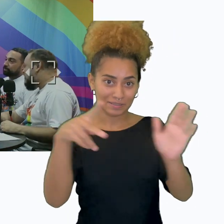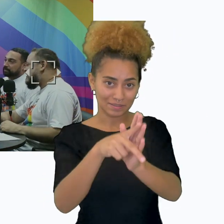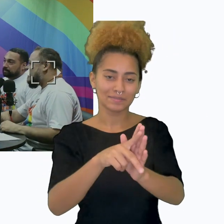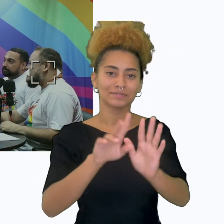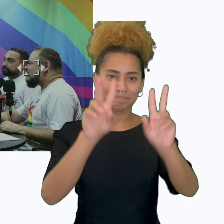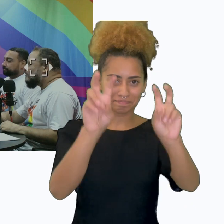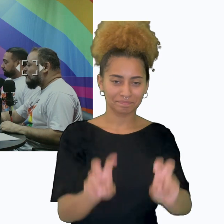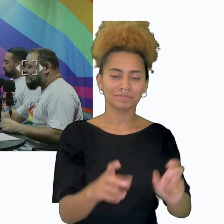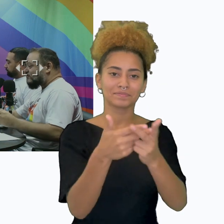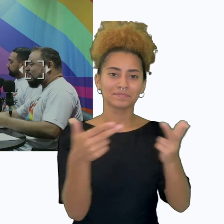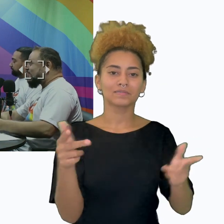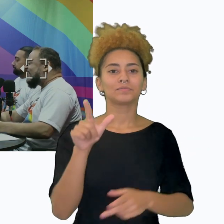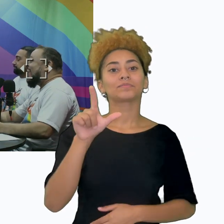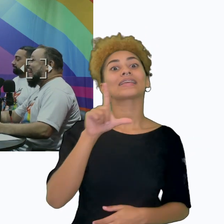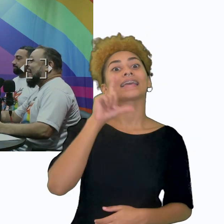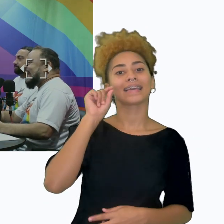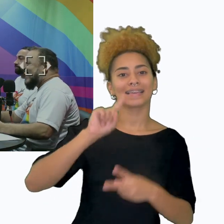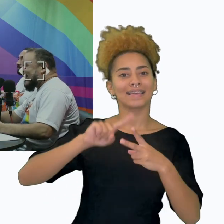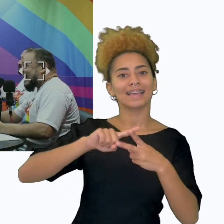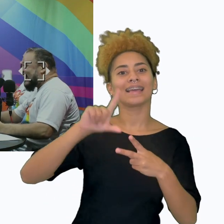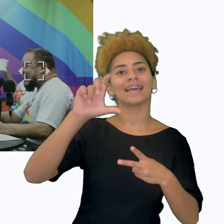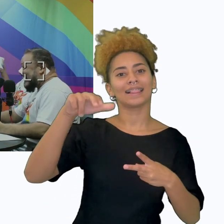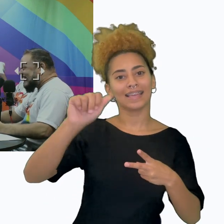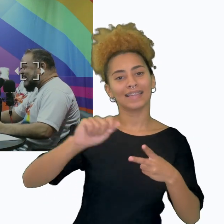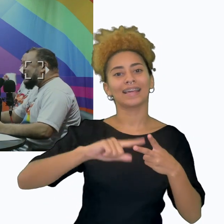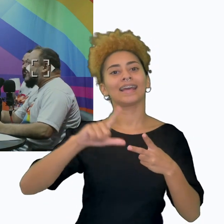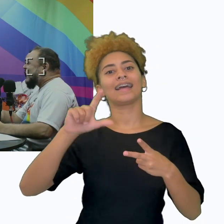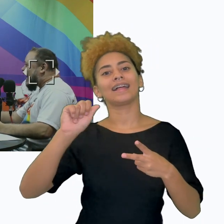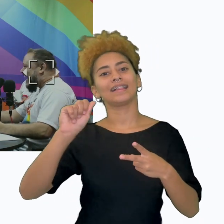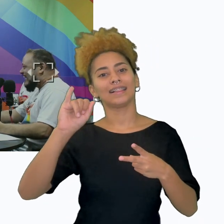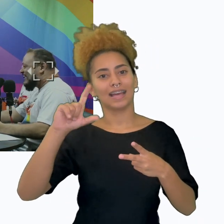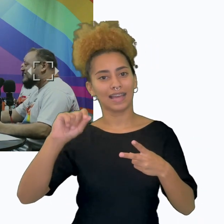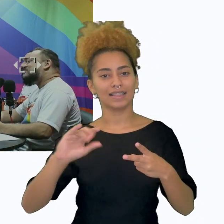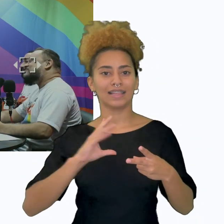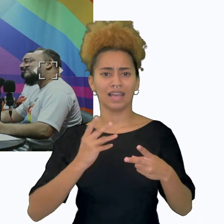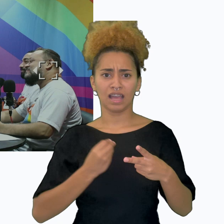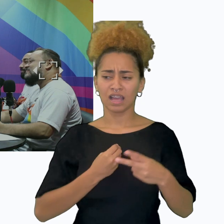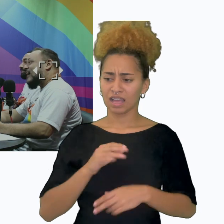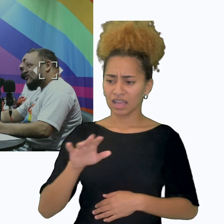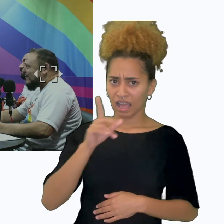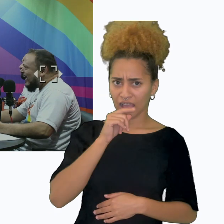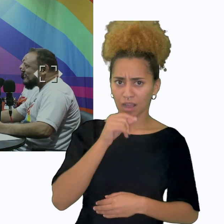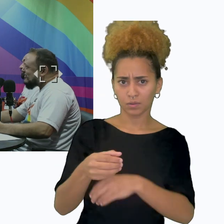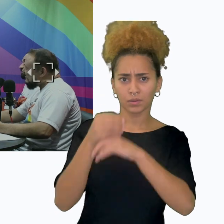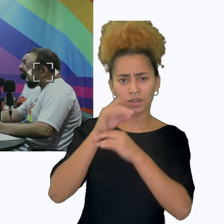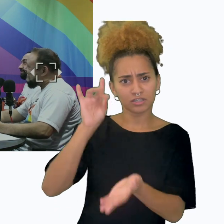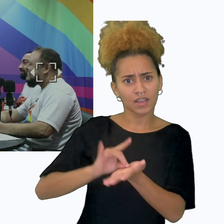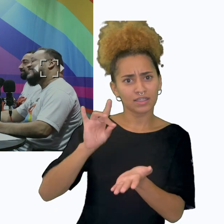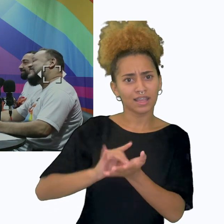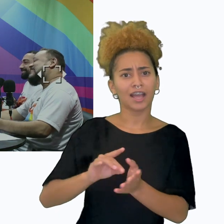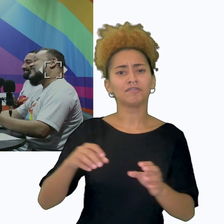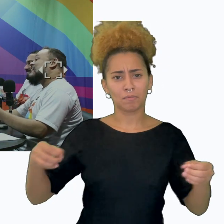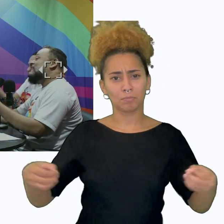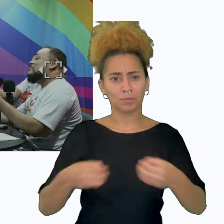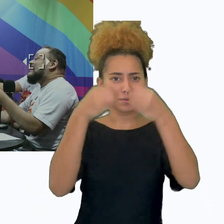ouro. Mas Vamos agradecer brindar, muito. né? É água, né? Lena, Laila. Essa água, pelo menos, é... É de verdade. Tá, vamos lá.